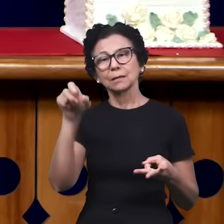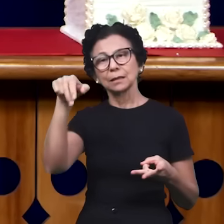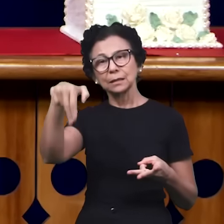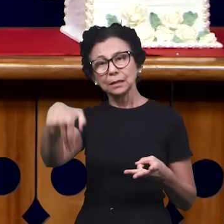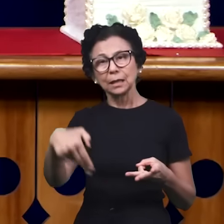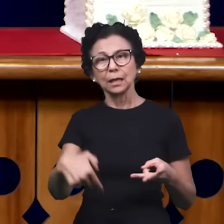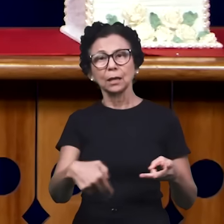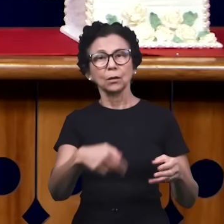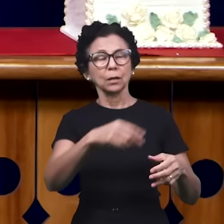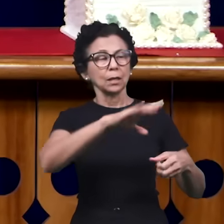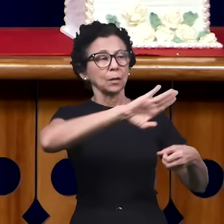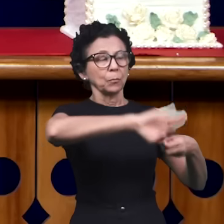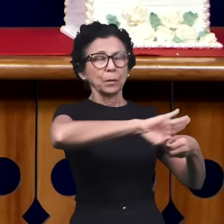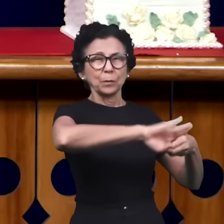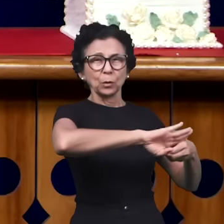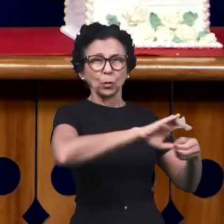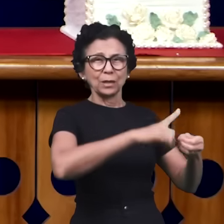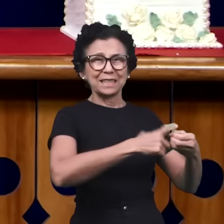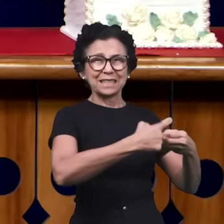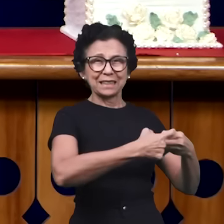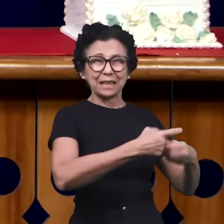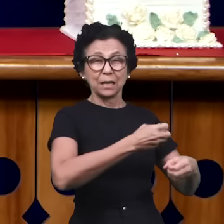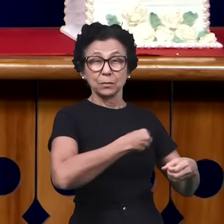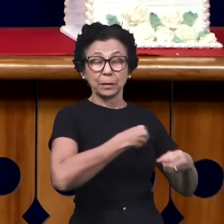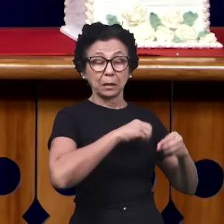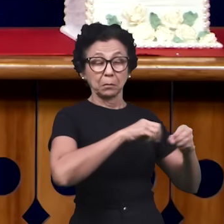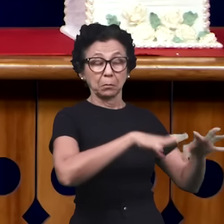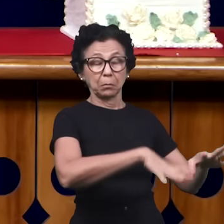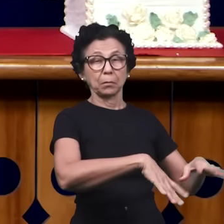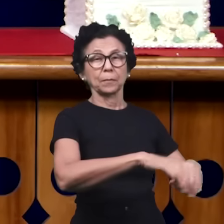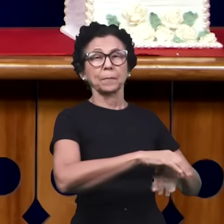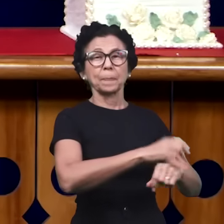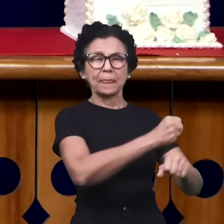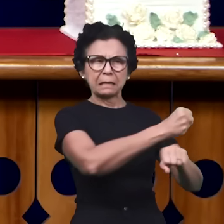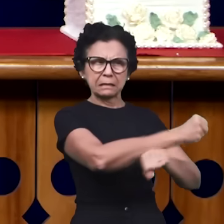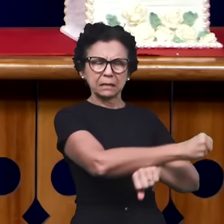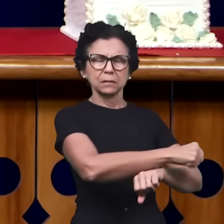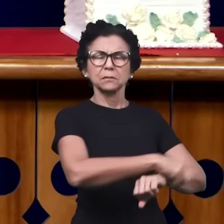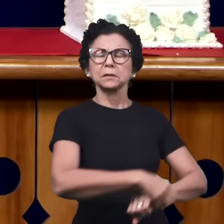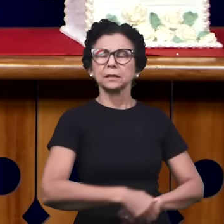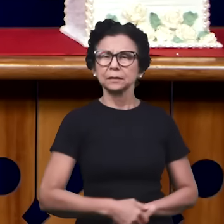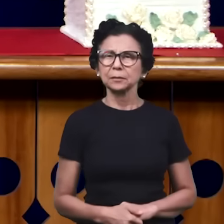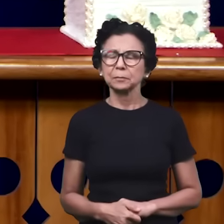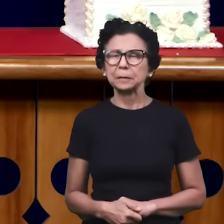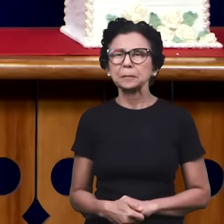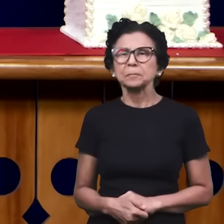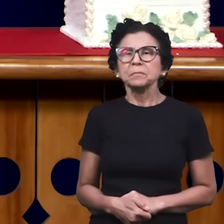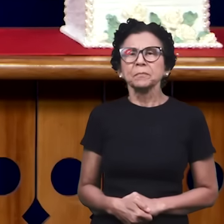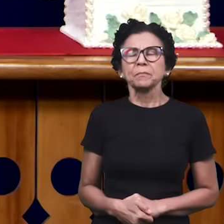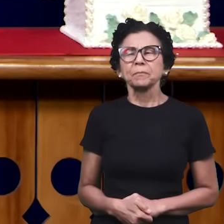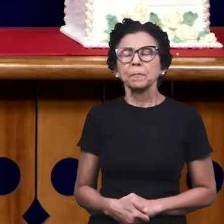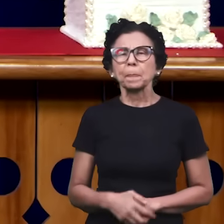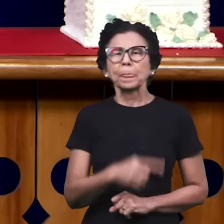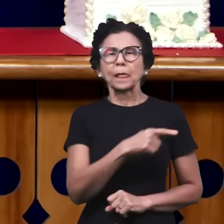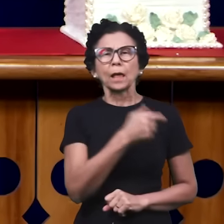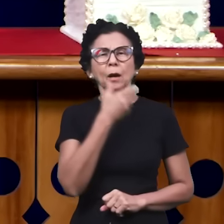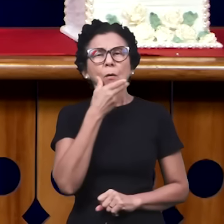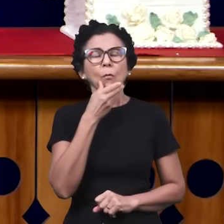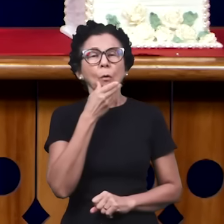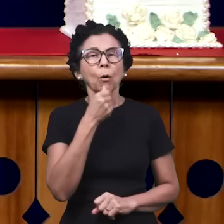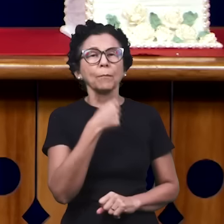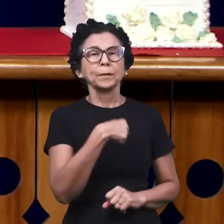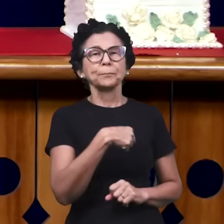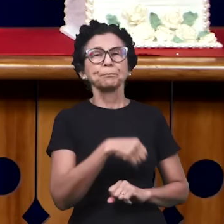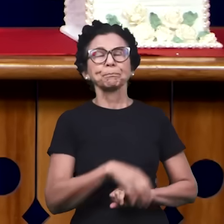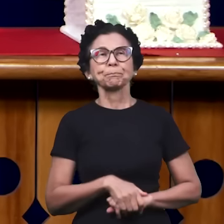Babilônia para interpretar o sonho de Nabucodonosor. Além de entender o sonho, porque Nabucodonosor tinha